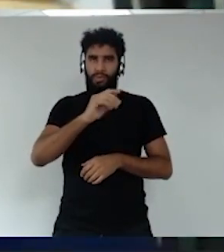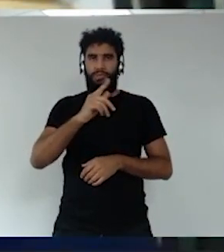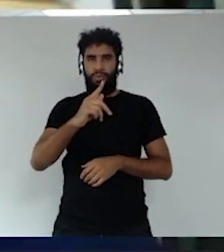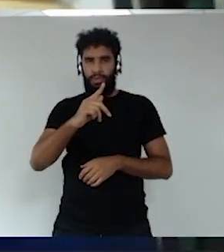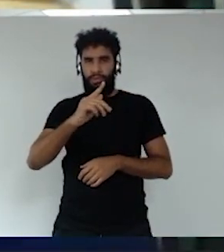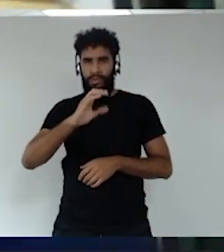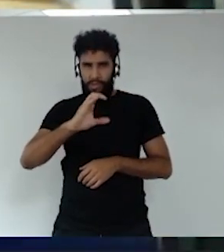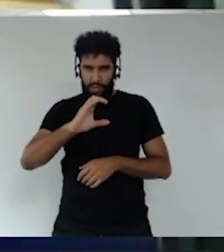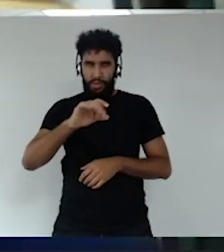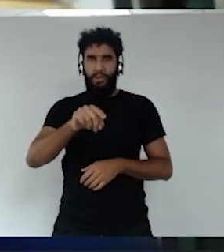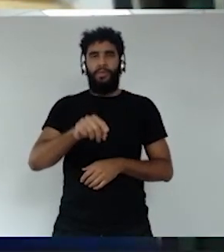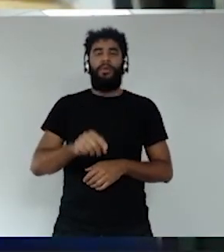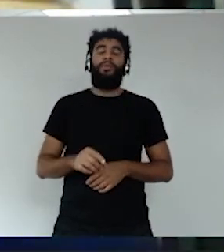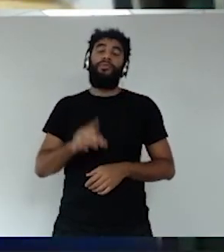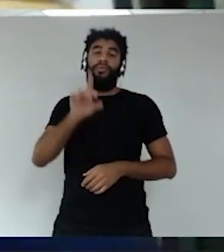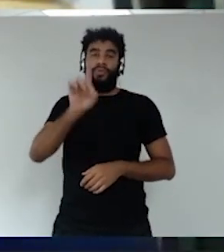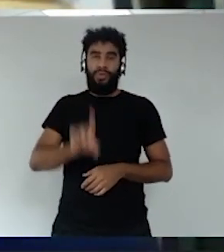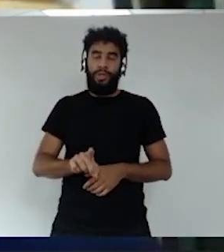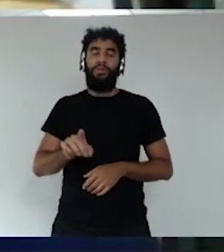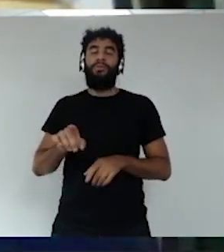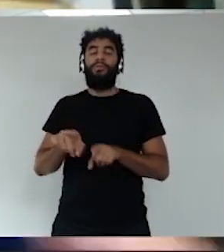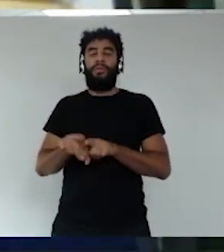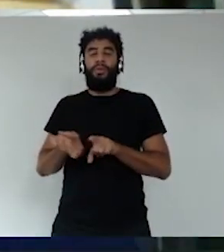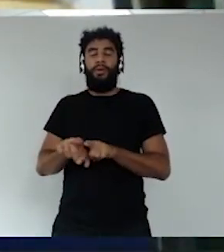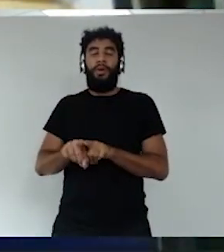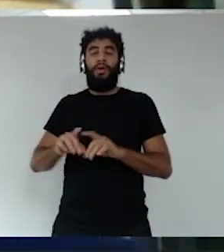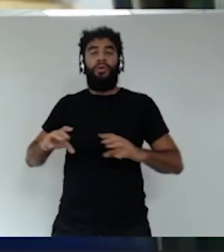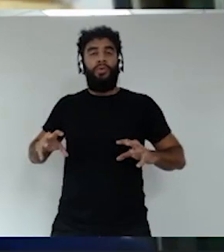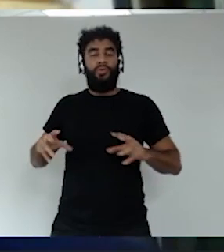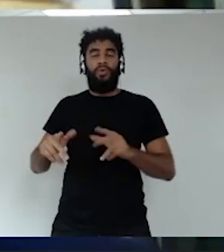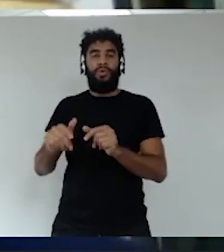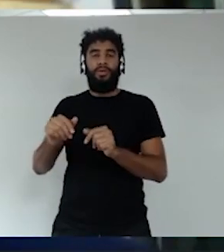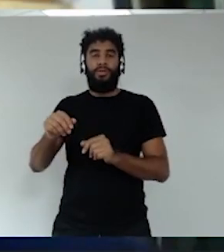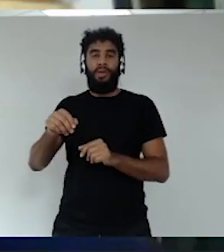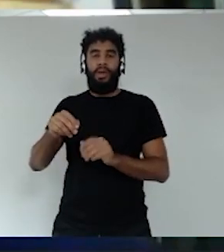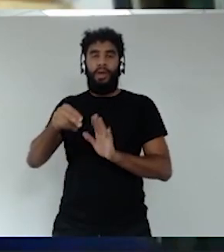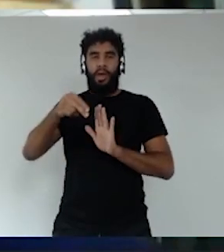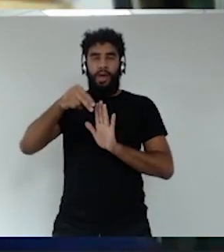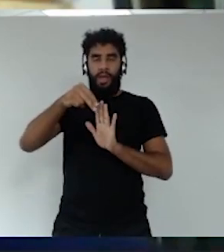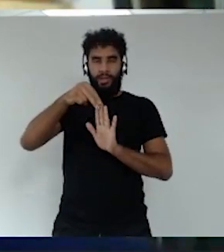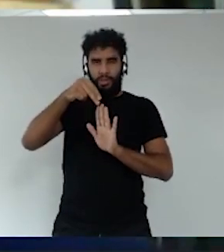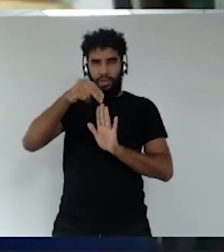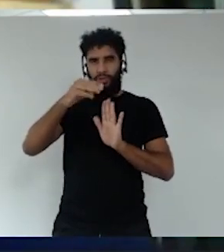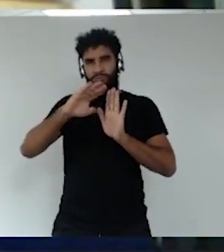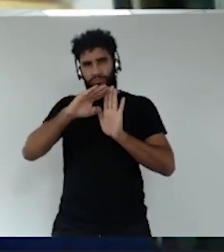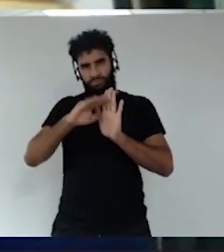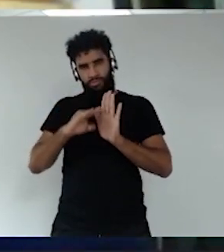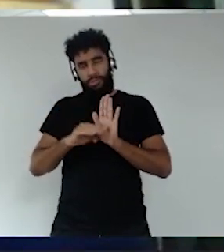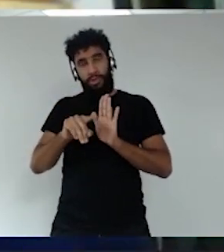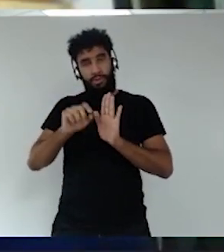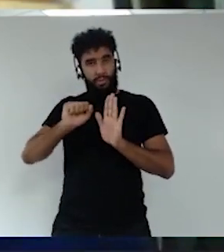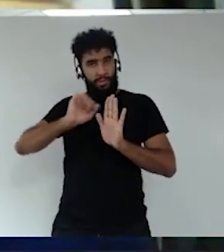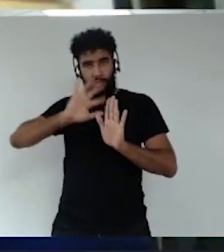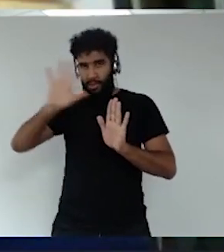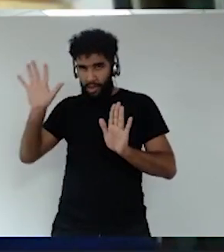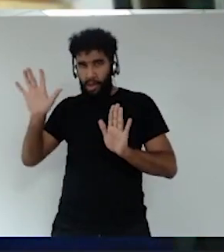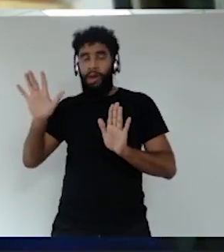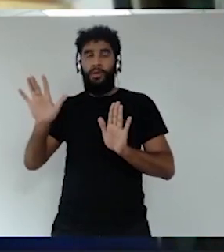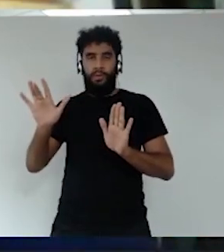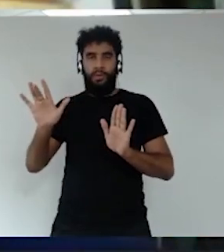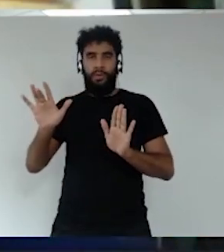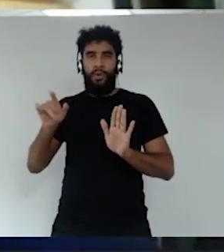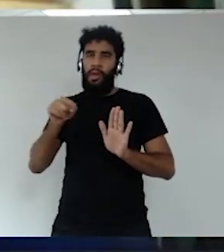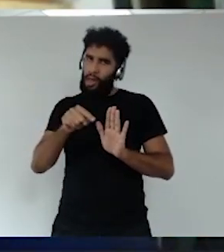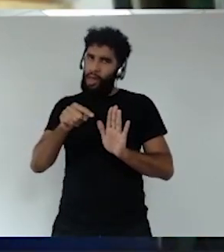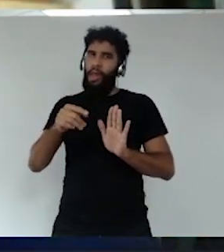do direito processual, das normas fundamentais do processo, tudo isto, claro, em atuações que